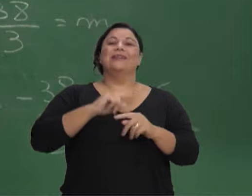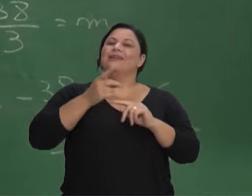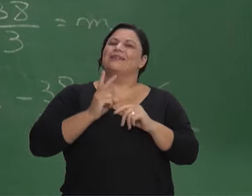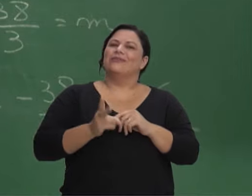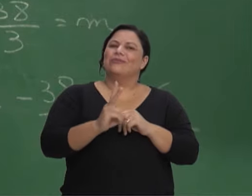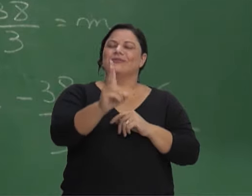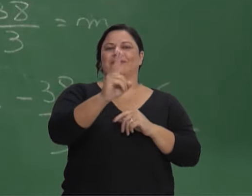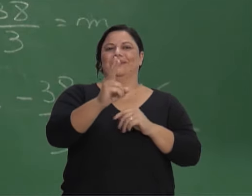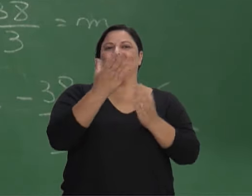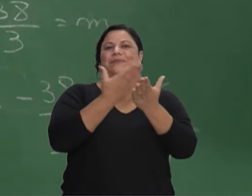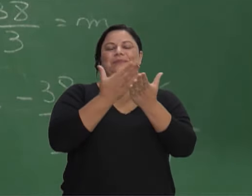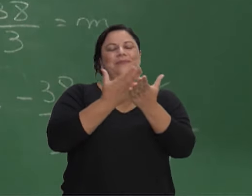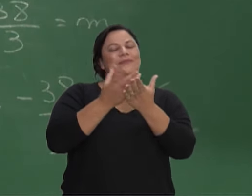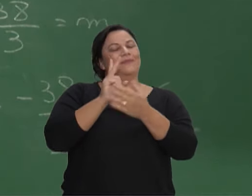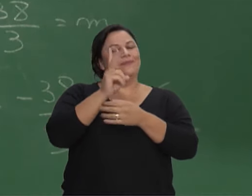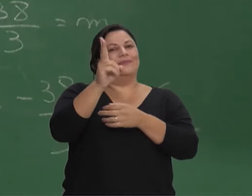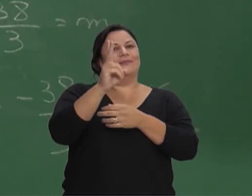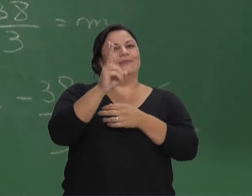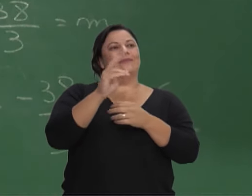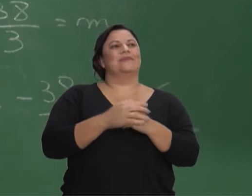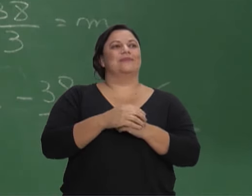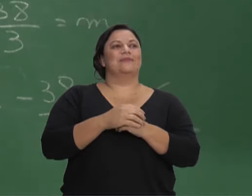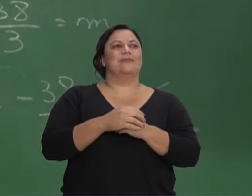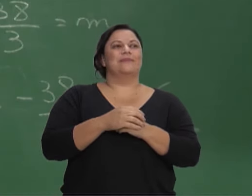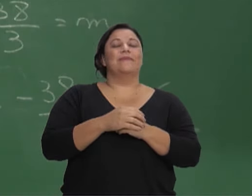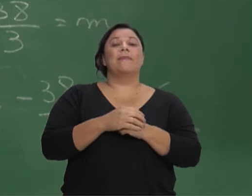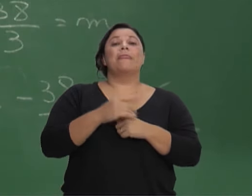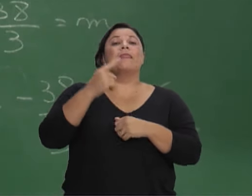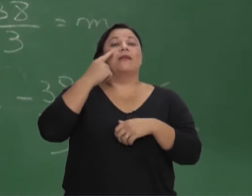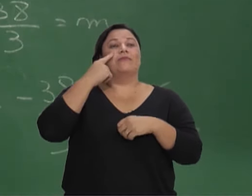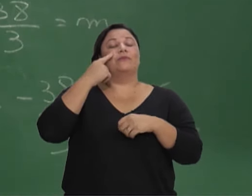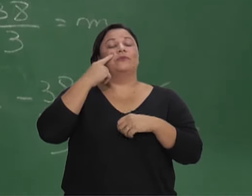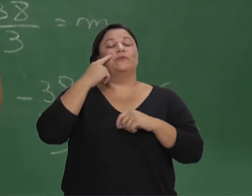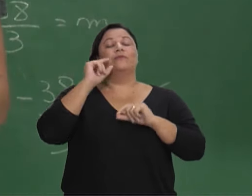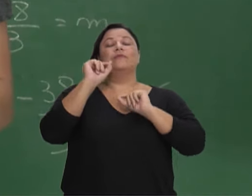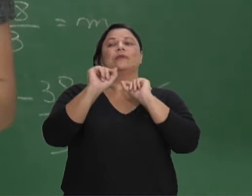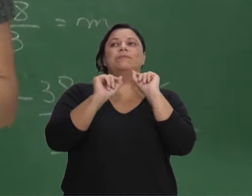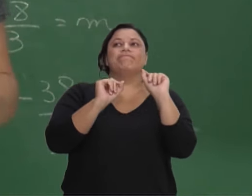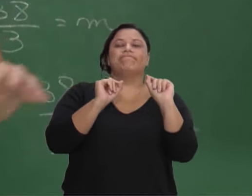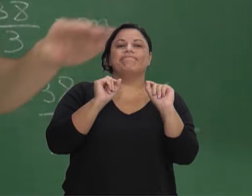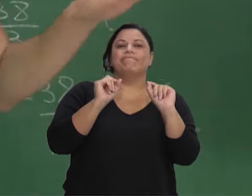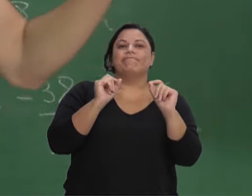próxima aula, tá bom? A gente vai começar a vai ver